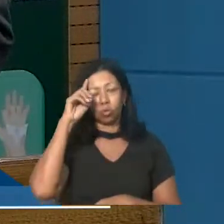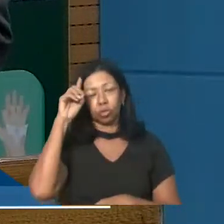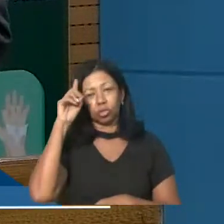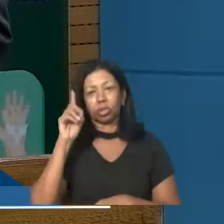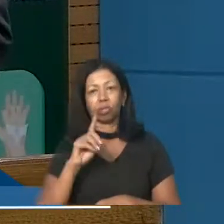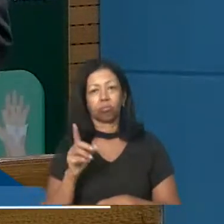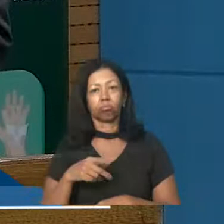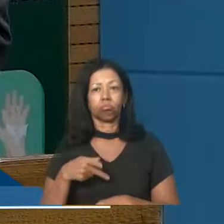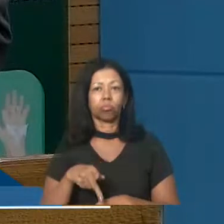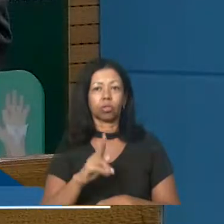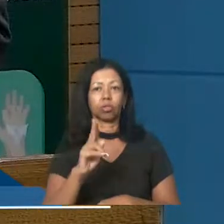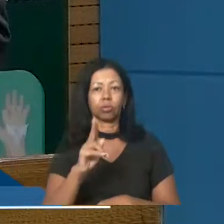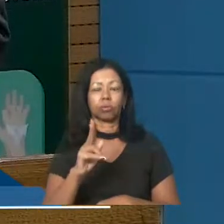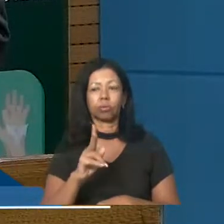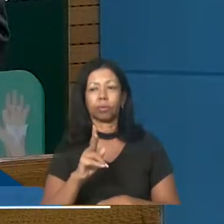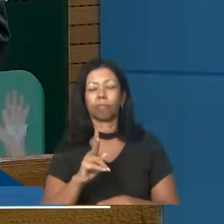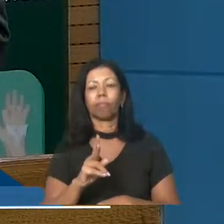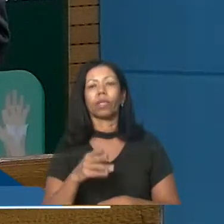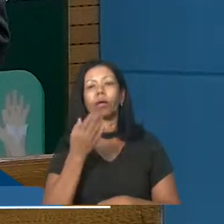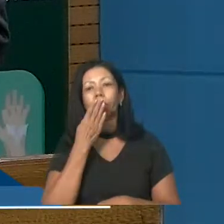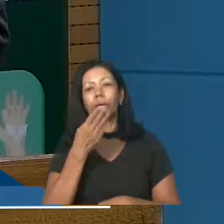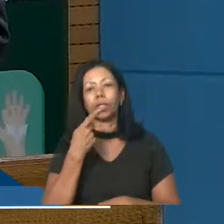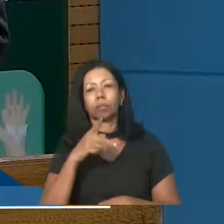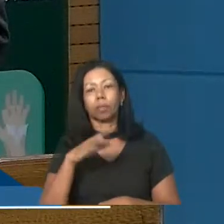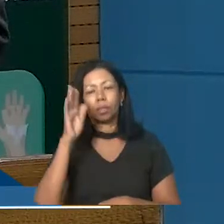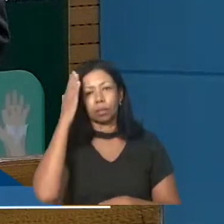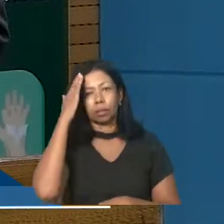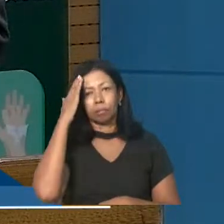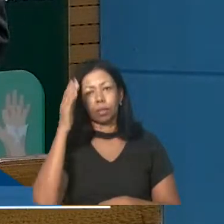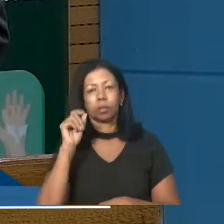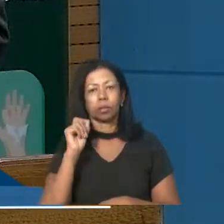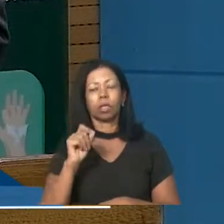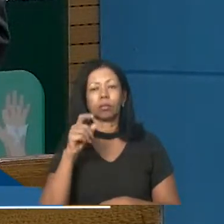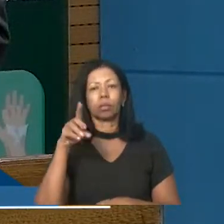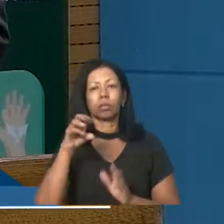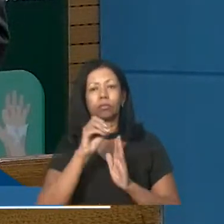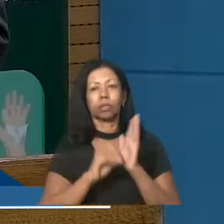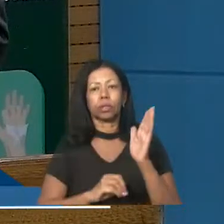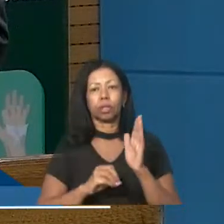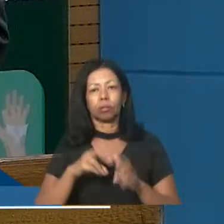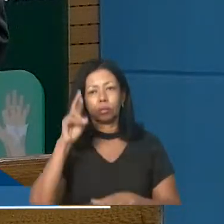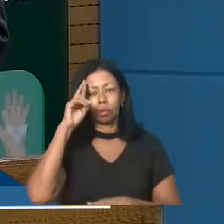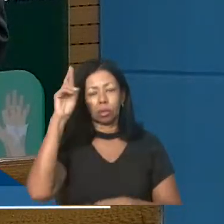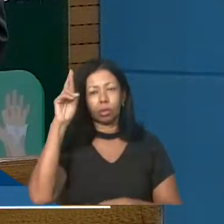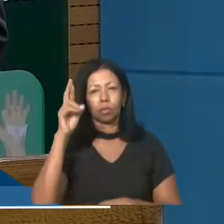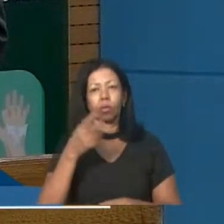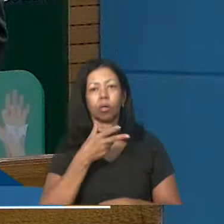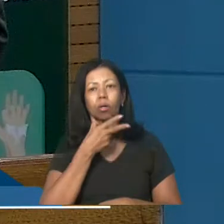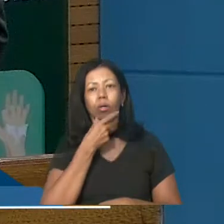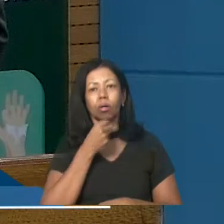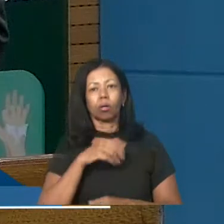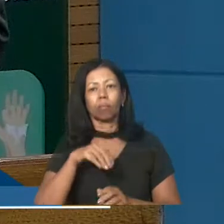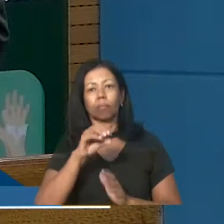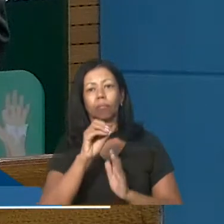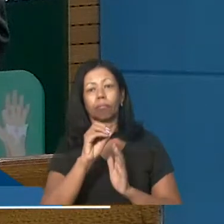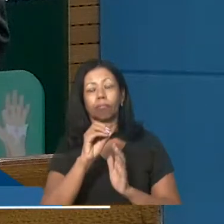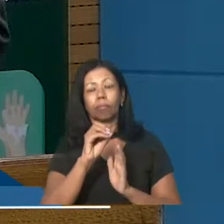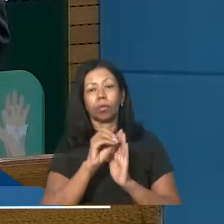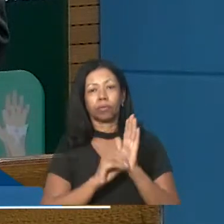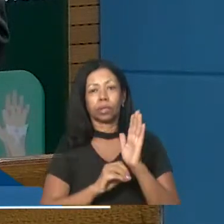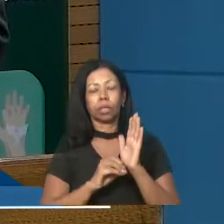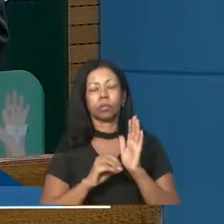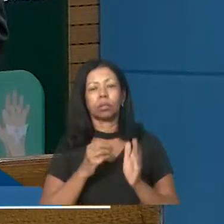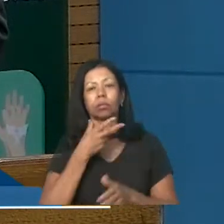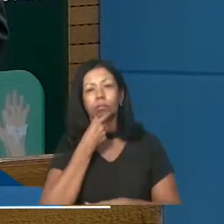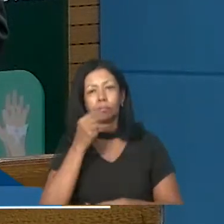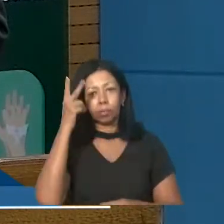observado formalidades regimentais, após ouvido do outro plenário, seja oficiado o excelentíssimo senhor Ademário, prefeito